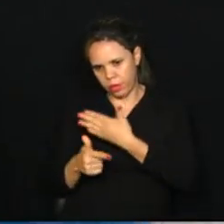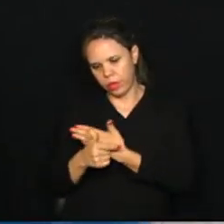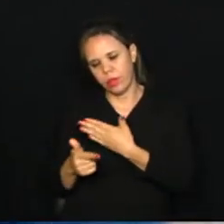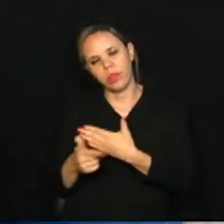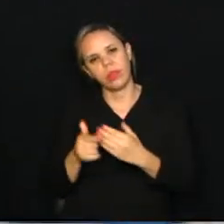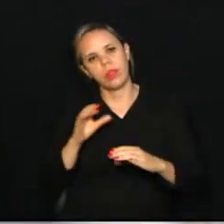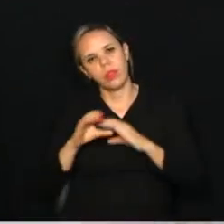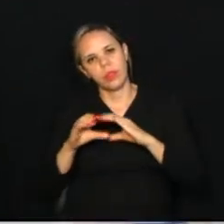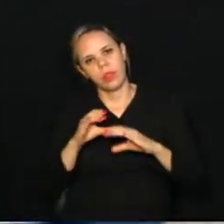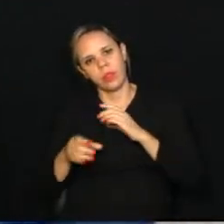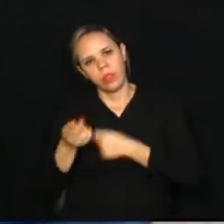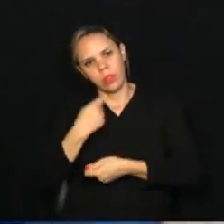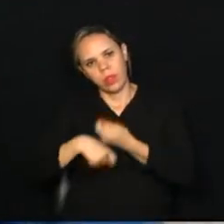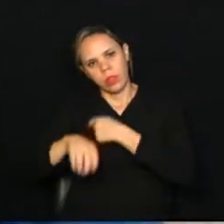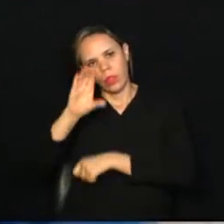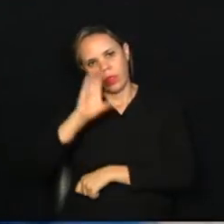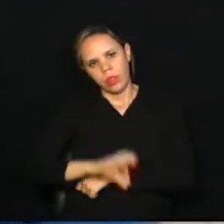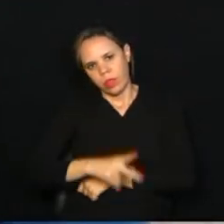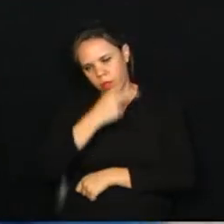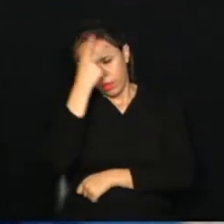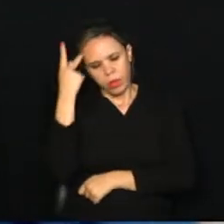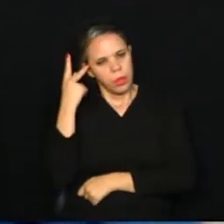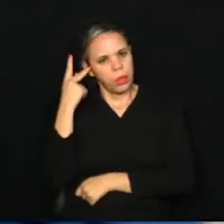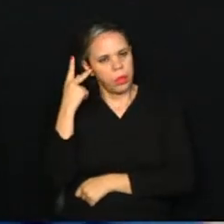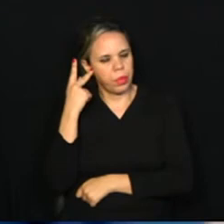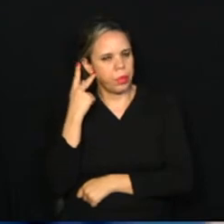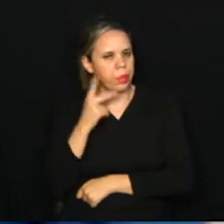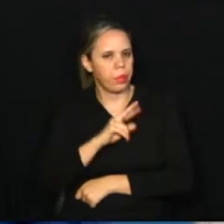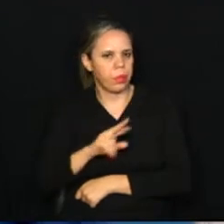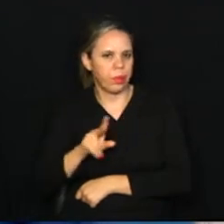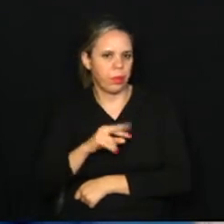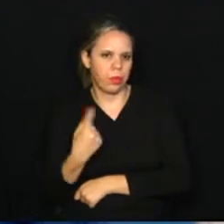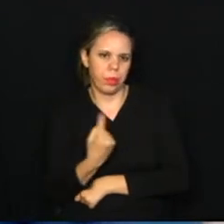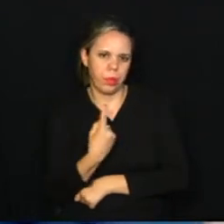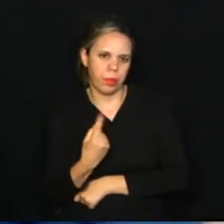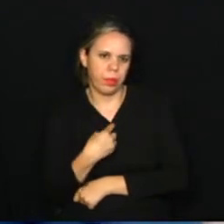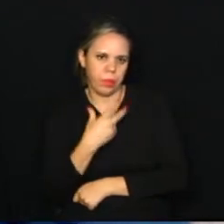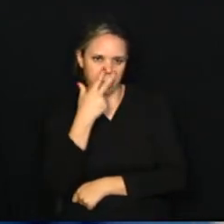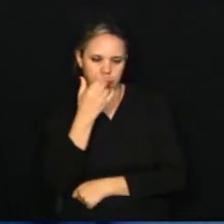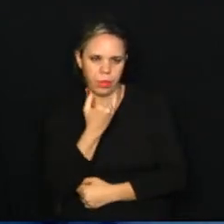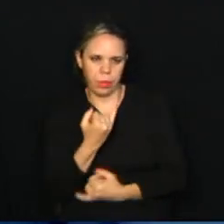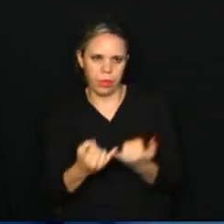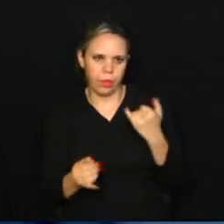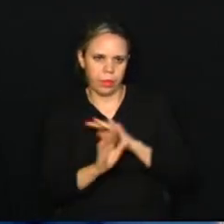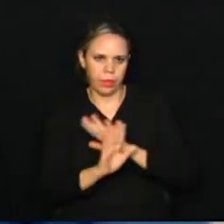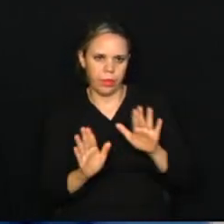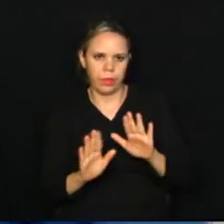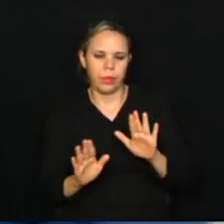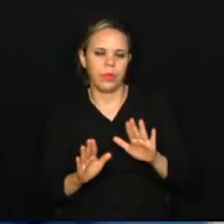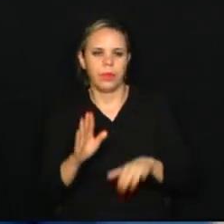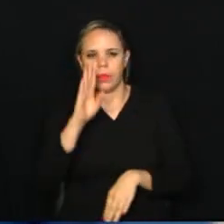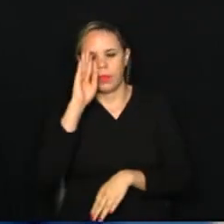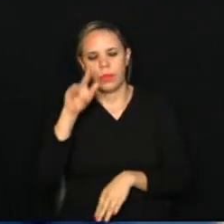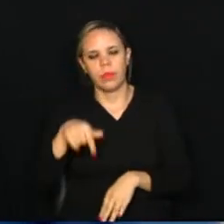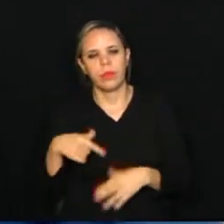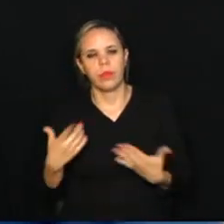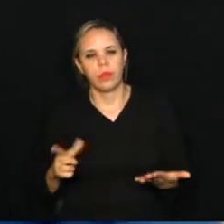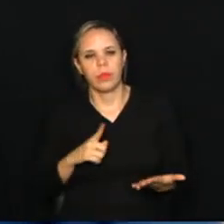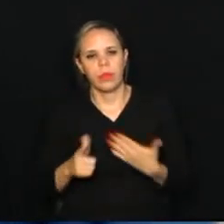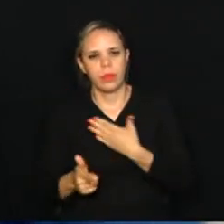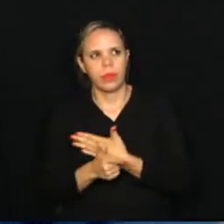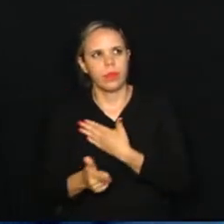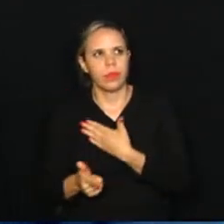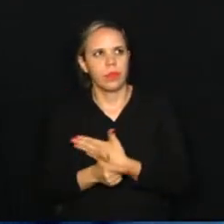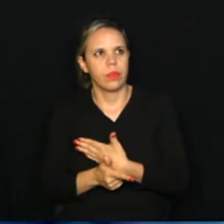a administração e o cidadão, ela não é, vamos dizer, o que aparece, ela não é o ator principal, mas ela tem o papel